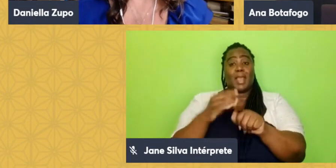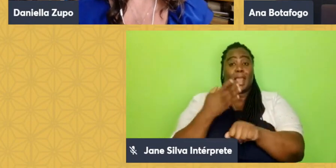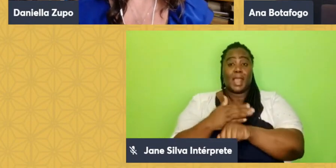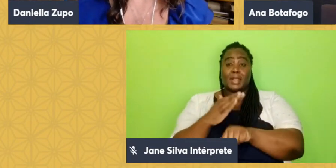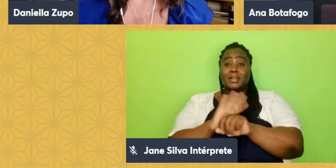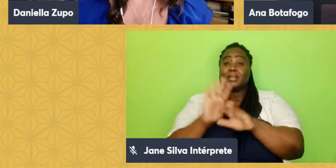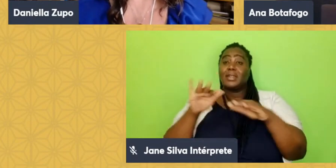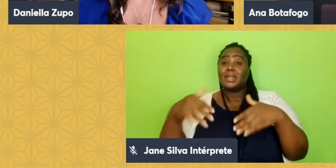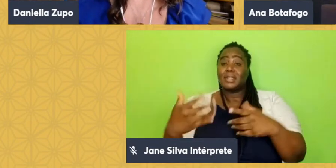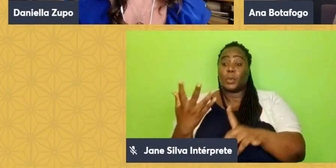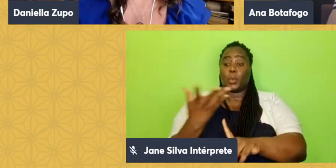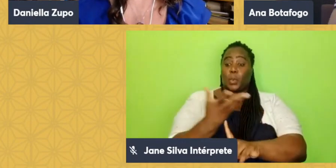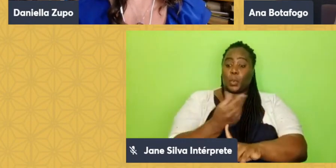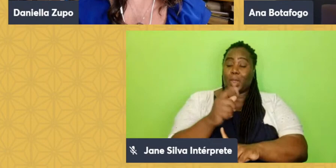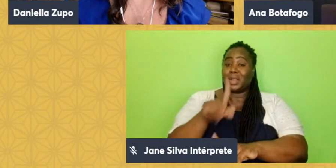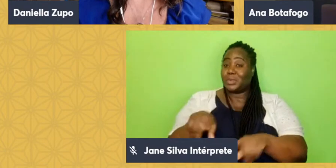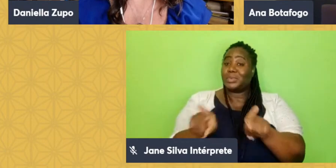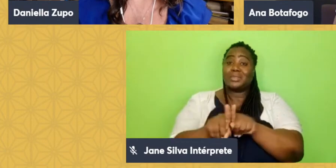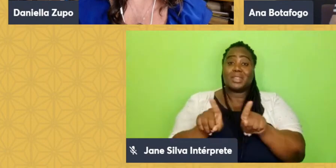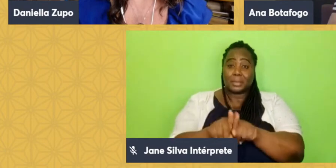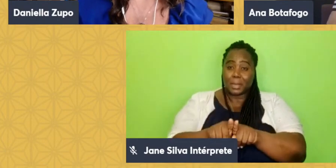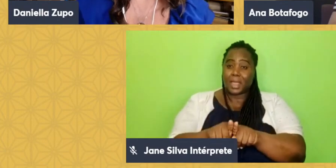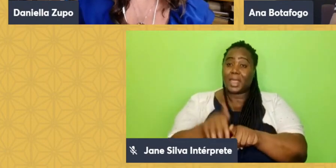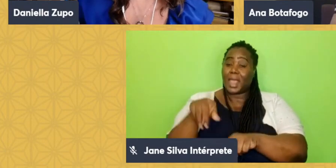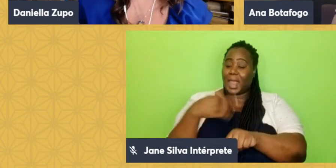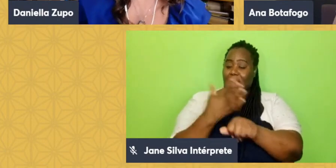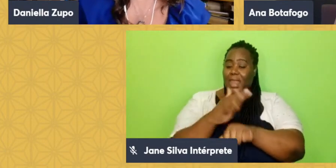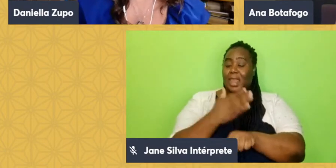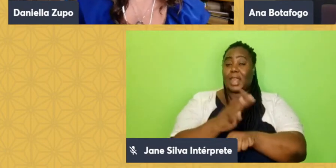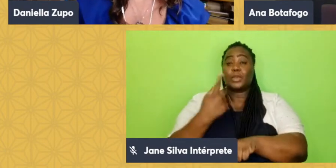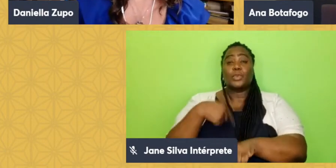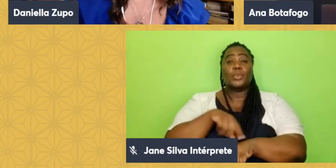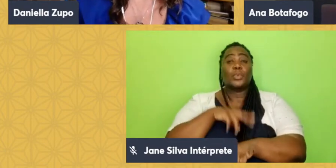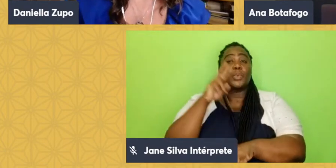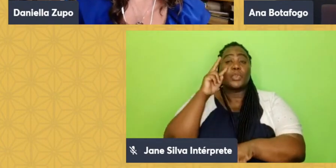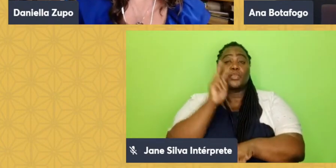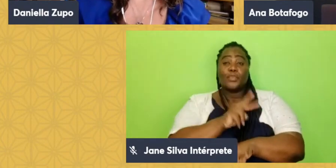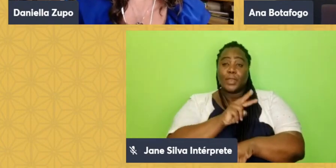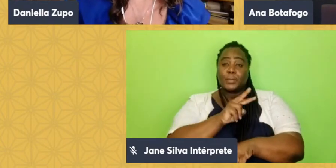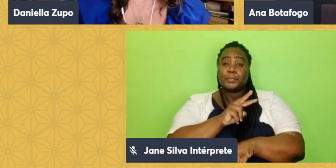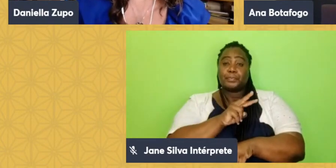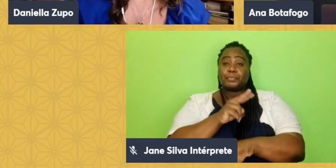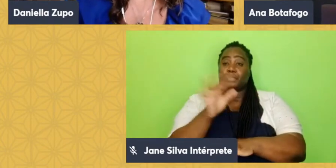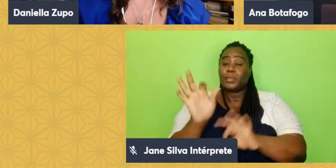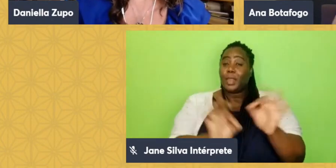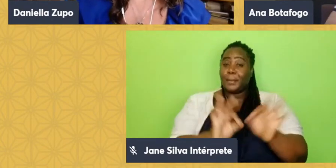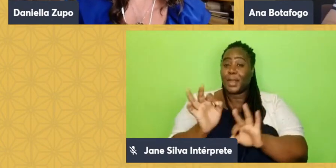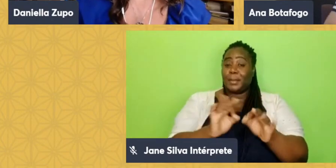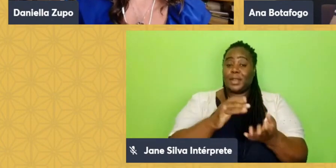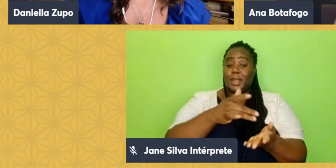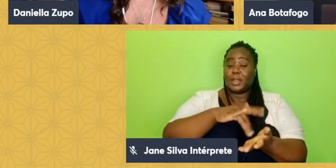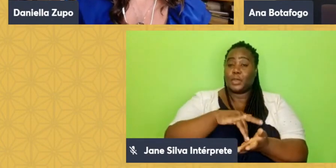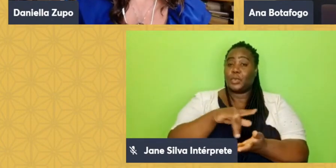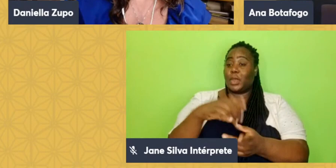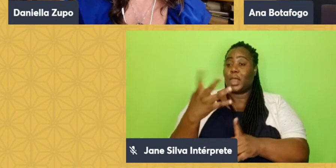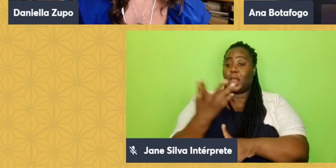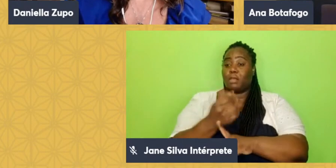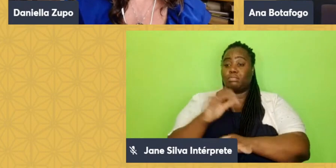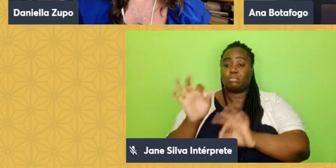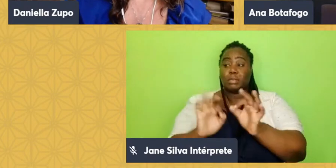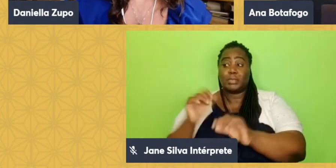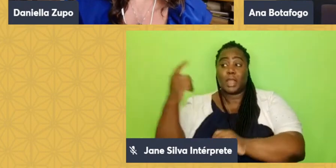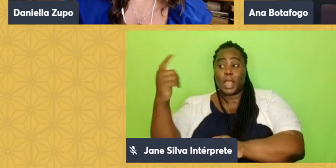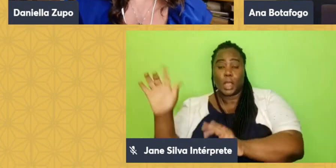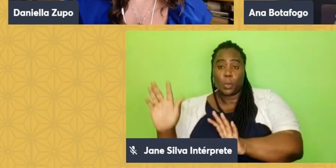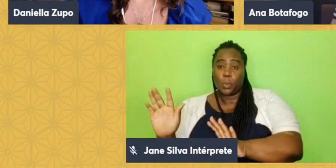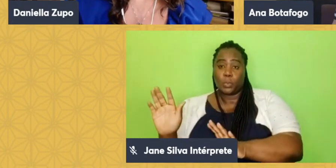então o ator também é trem e aí a gente vê o a preparação do bailarino é uma ou preparação